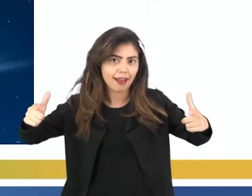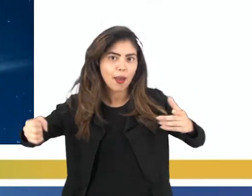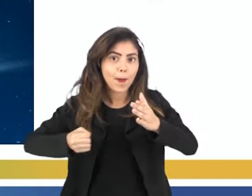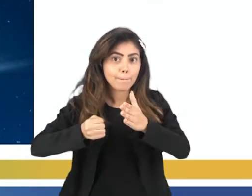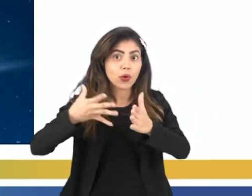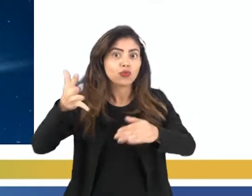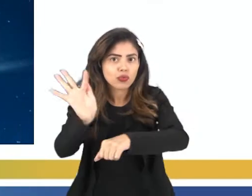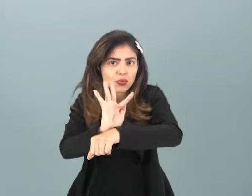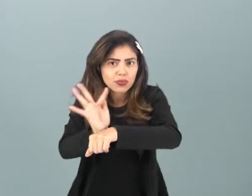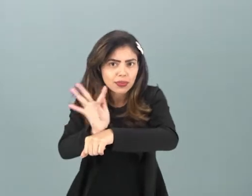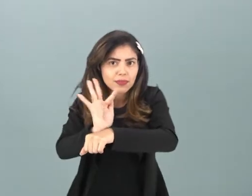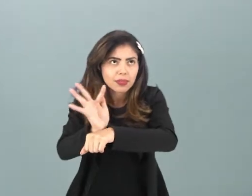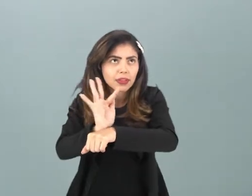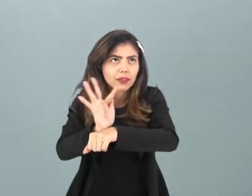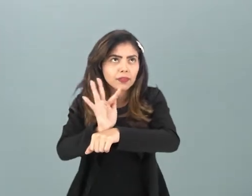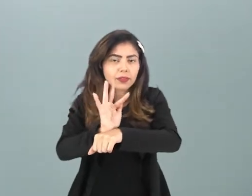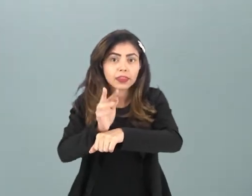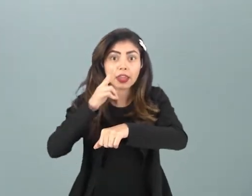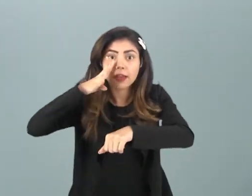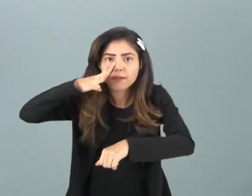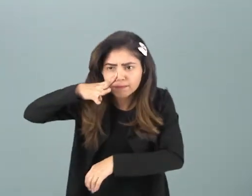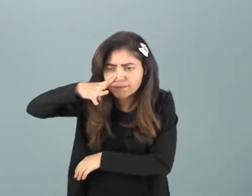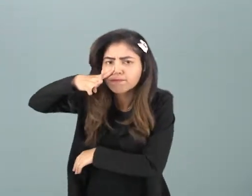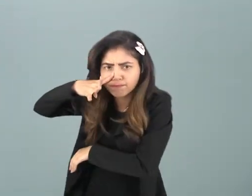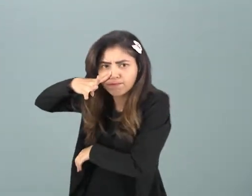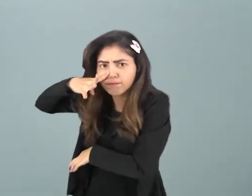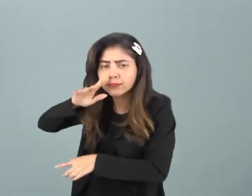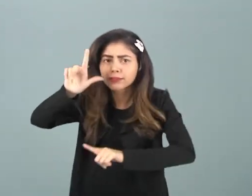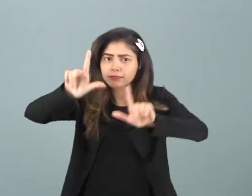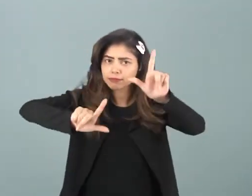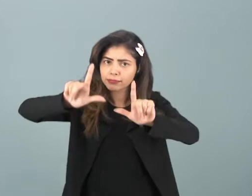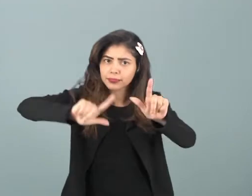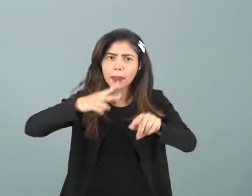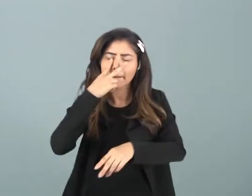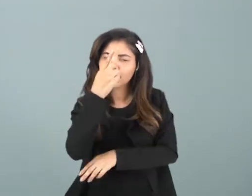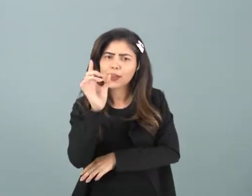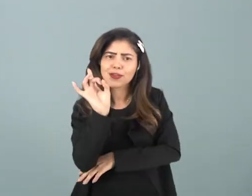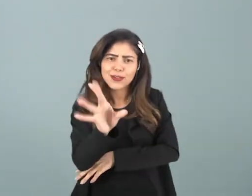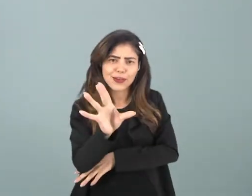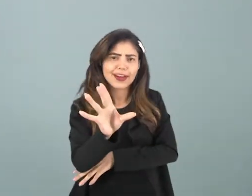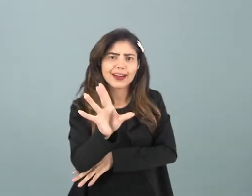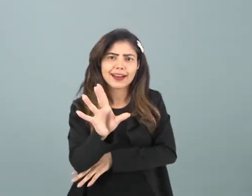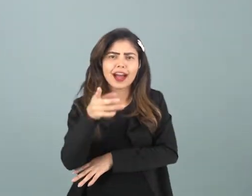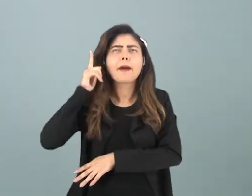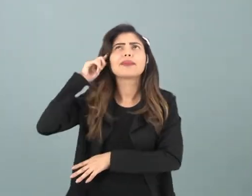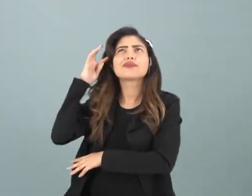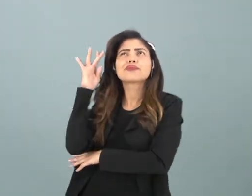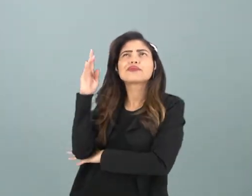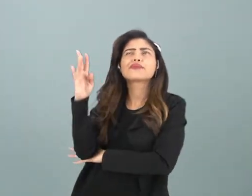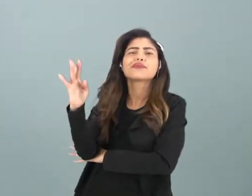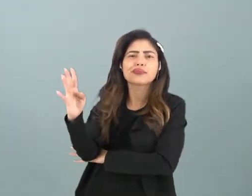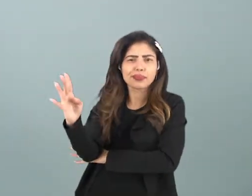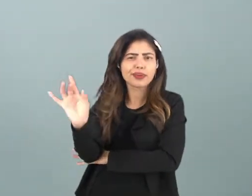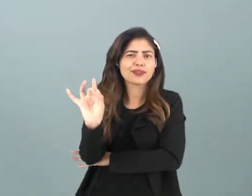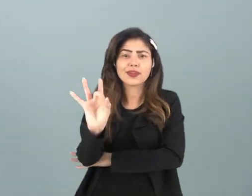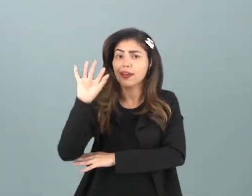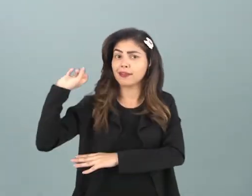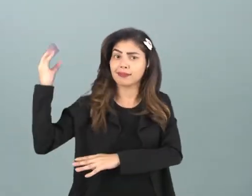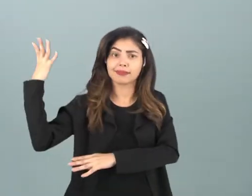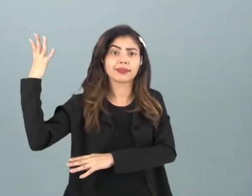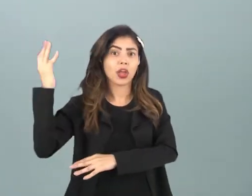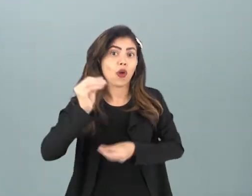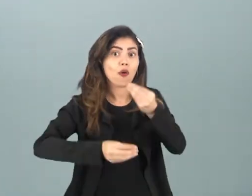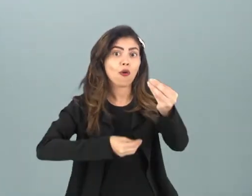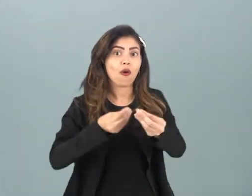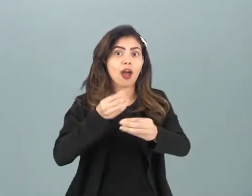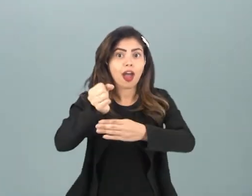dos filmes que se assistiu pela televisão parecia uma coisa que nunca ia acontecer, como ter